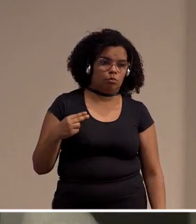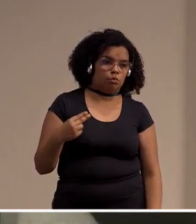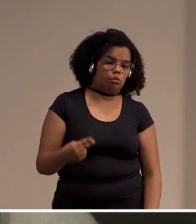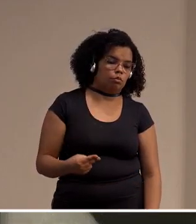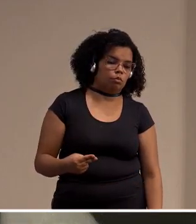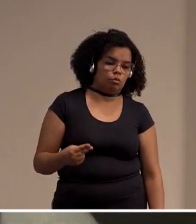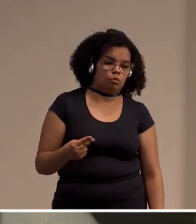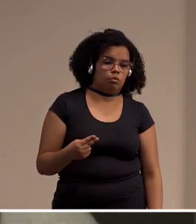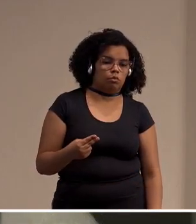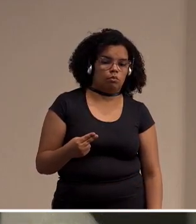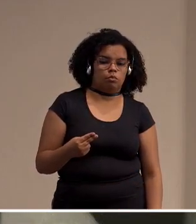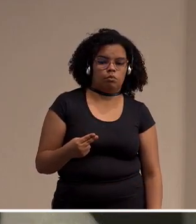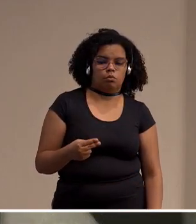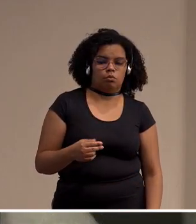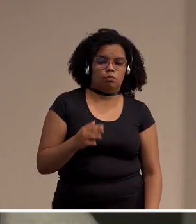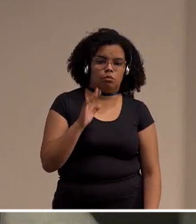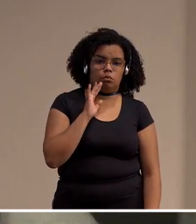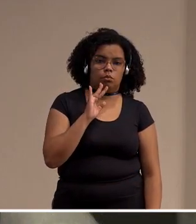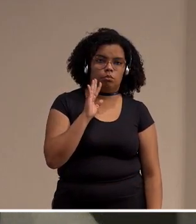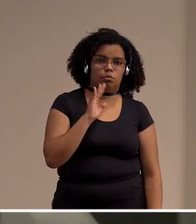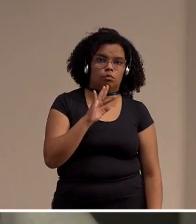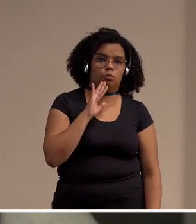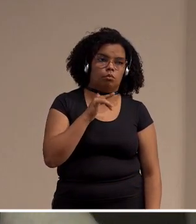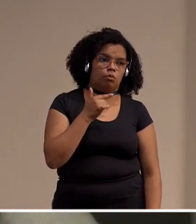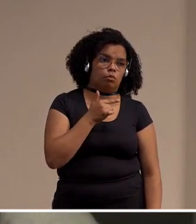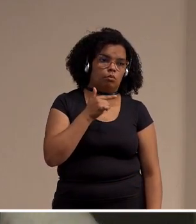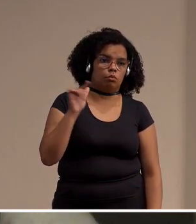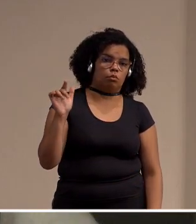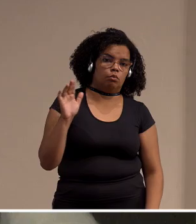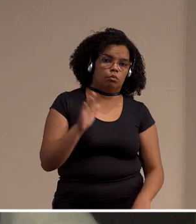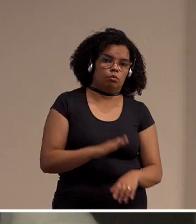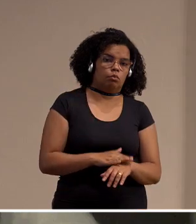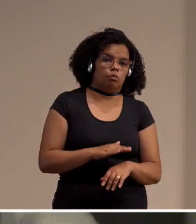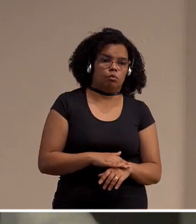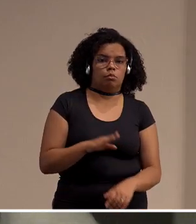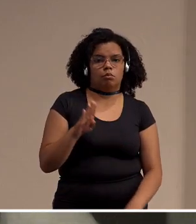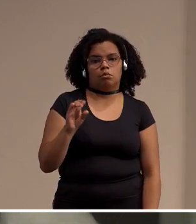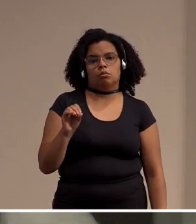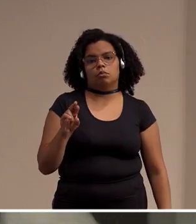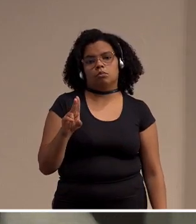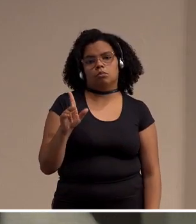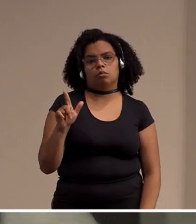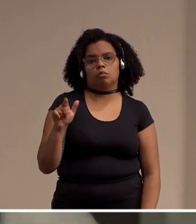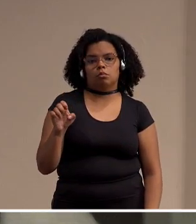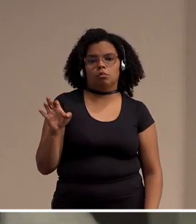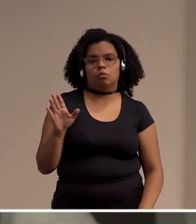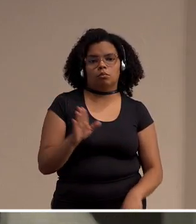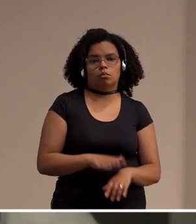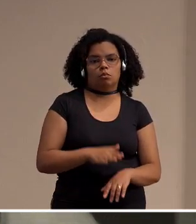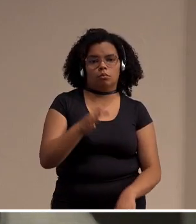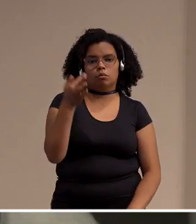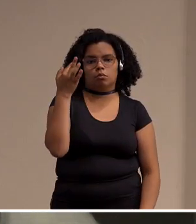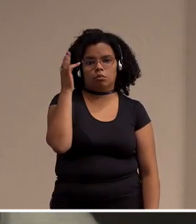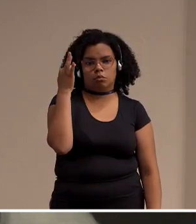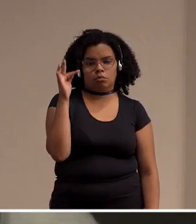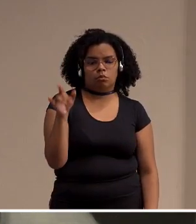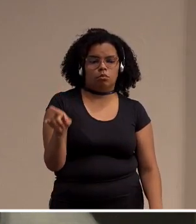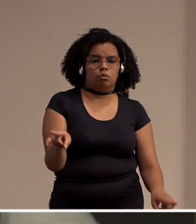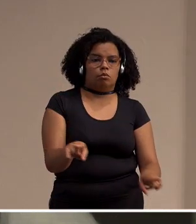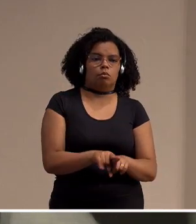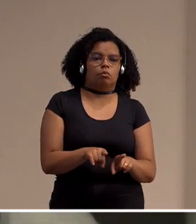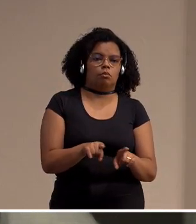ficção que faz o que Borges fez com a filosofia, faz com a antropologia, por exemplo, faz com o